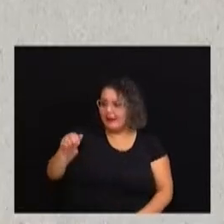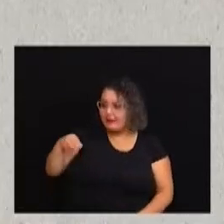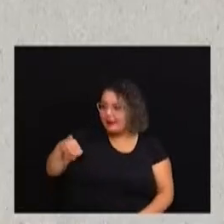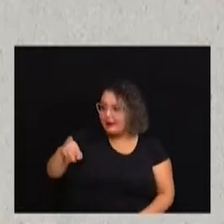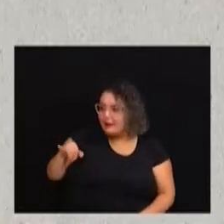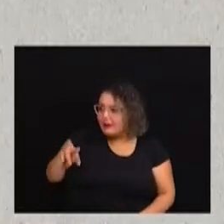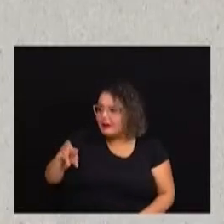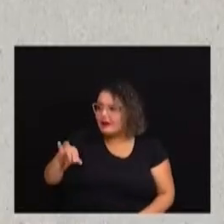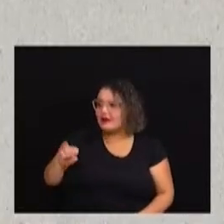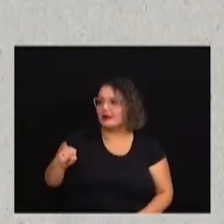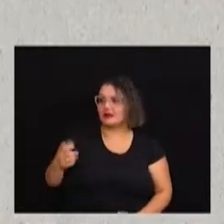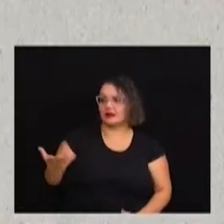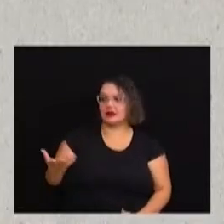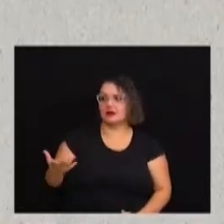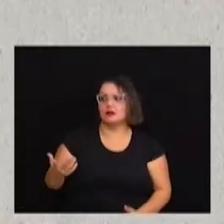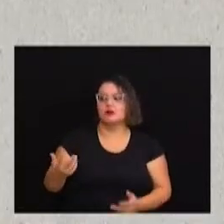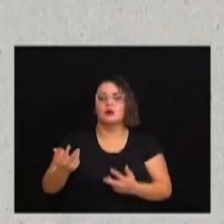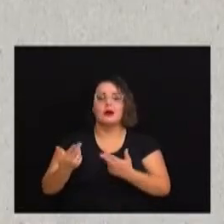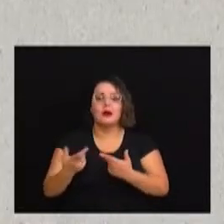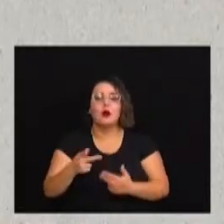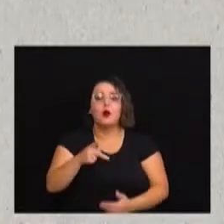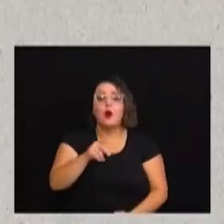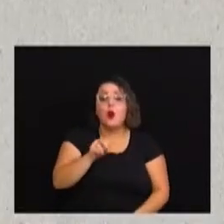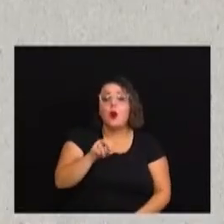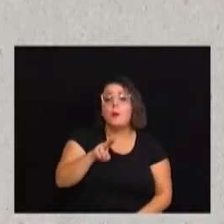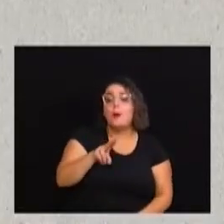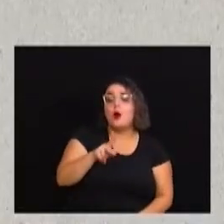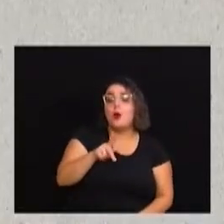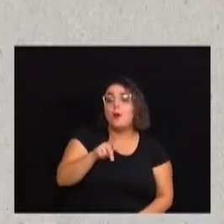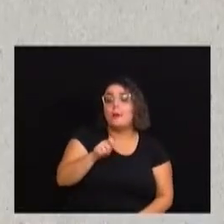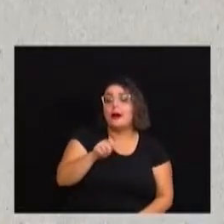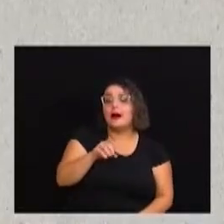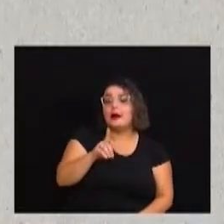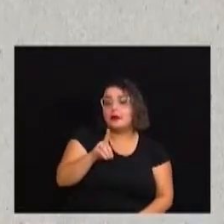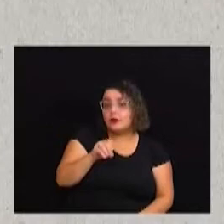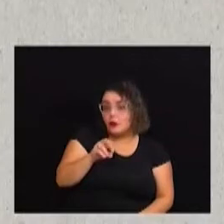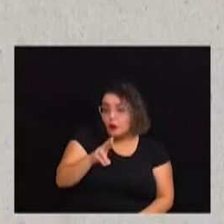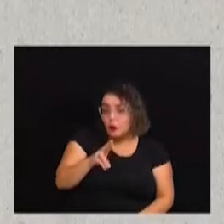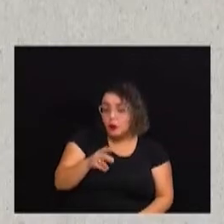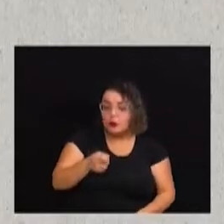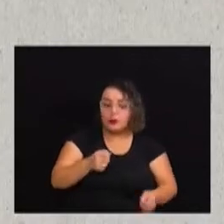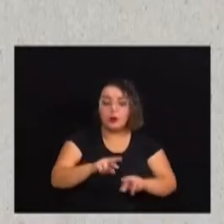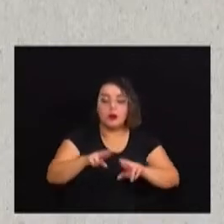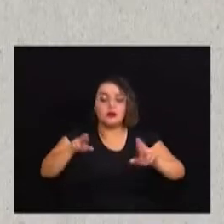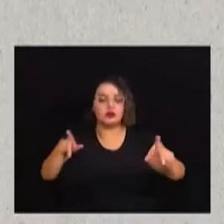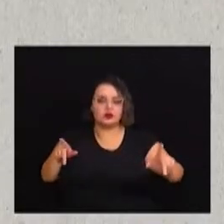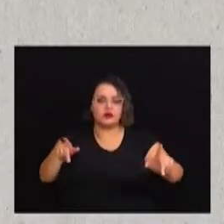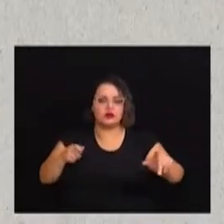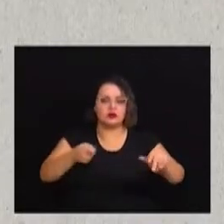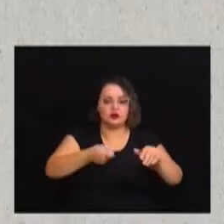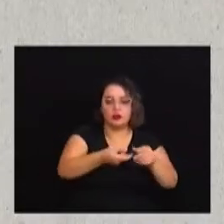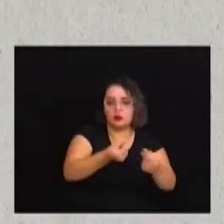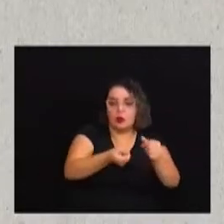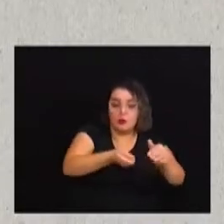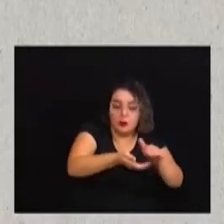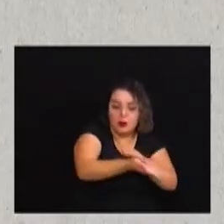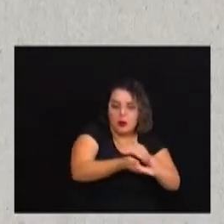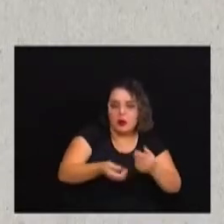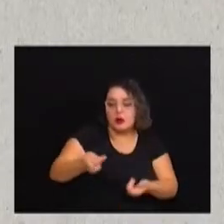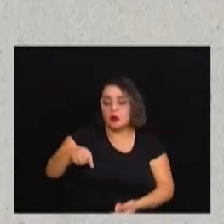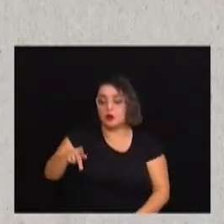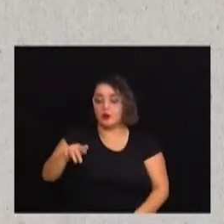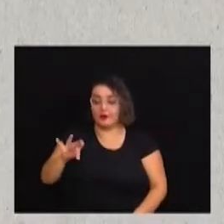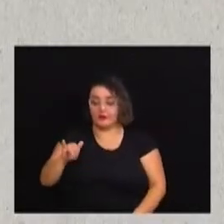é tão parecido com o poupador? Não. Qual a maior diferença entre um poupador e um financista?